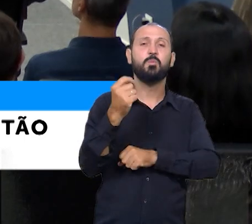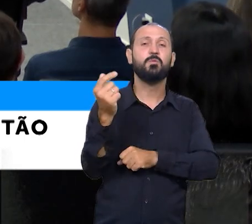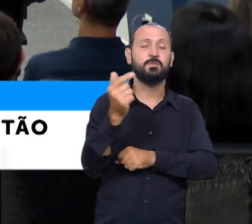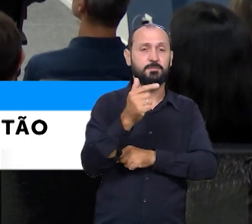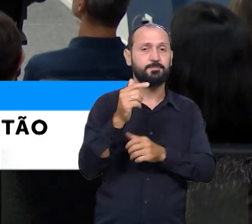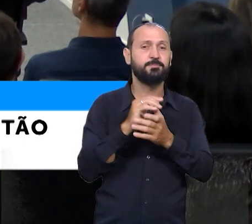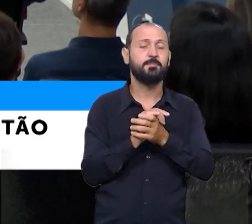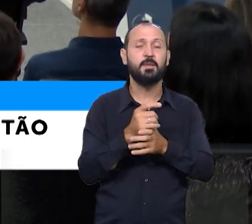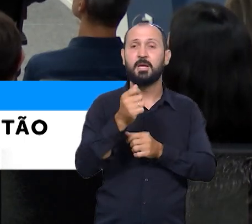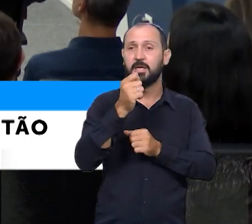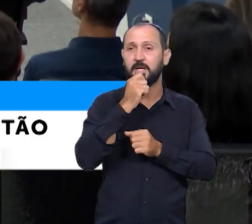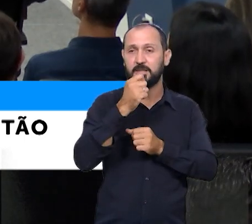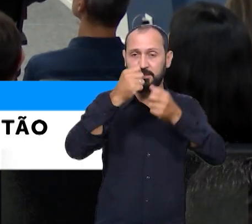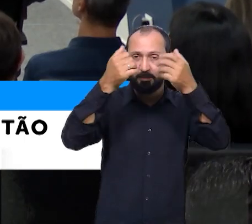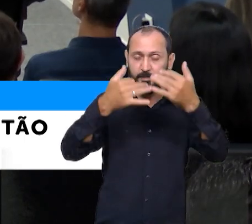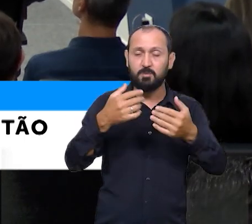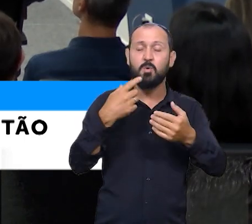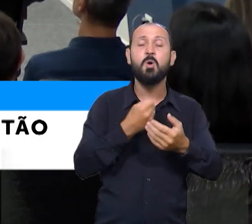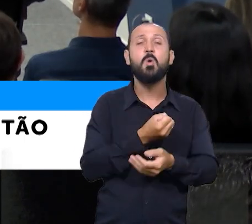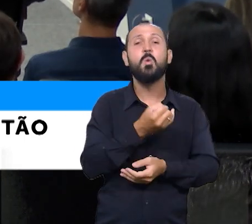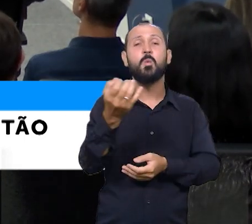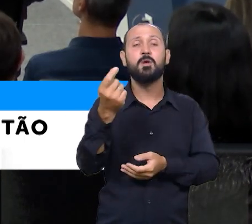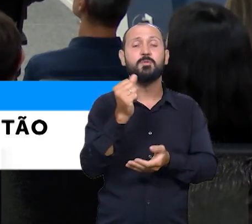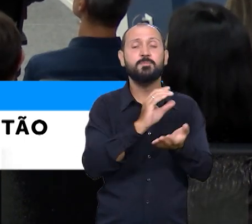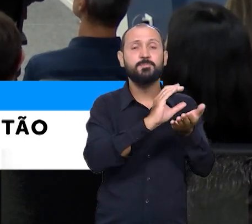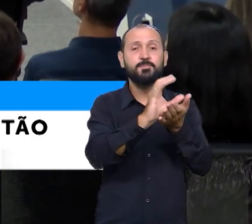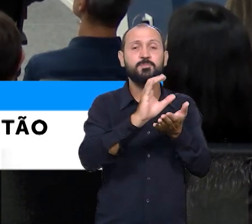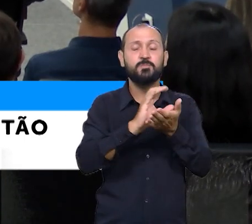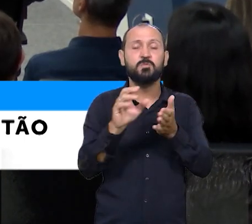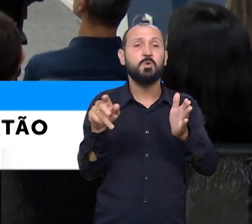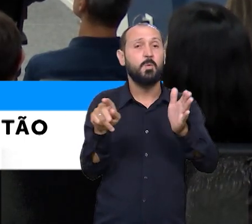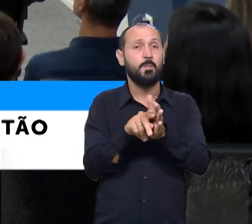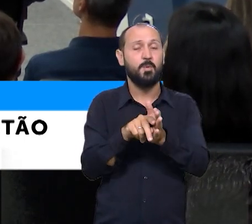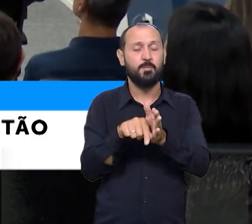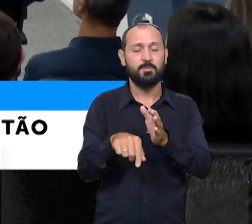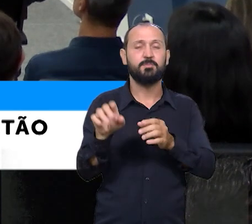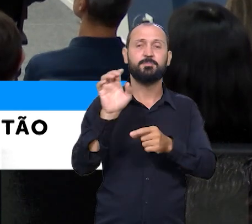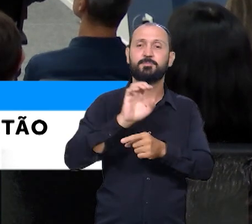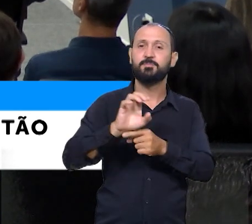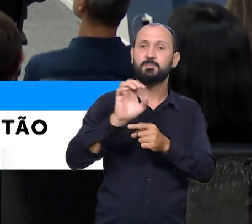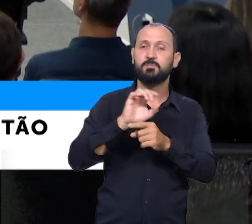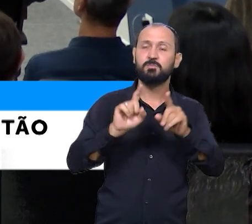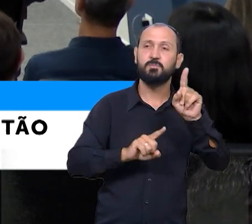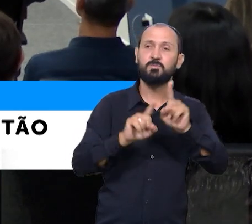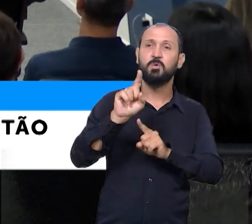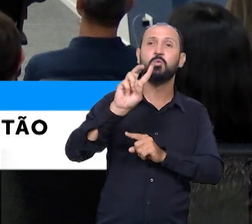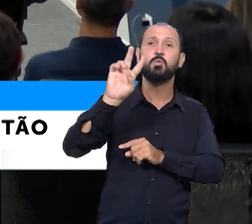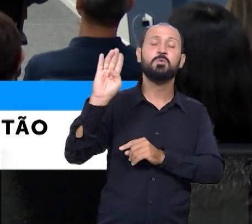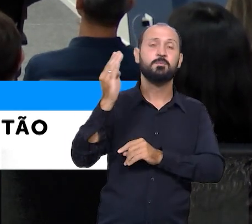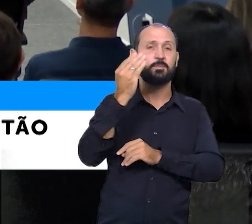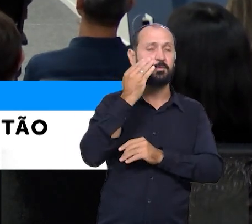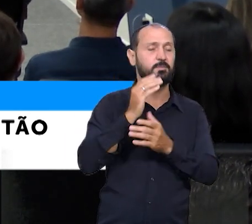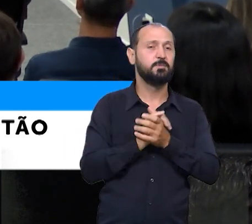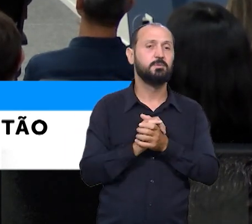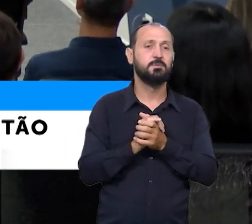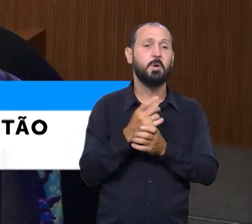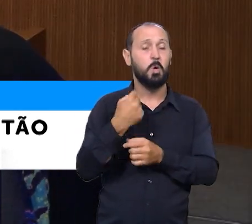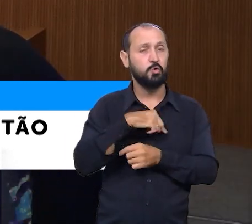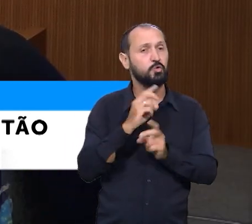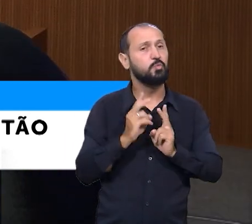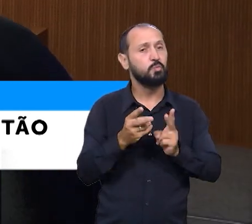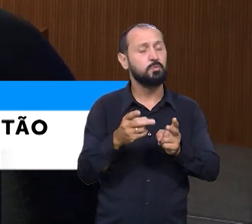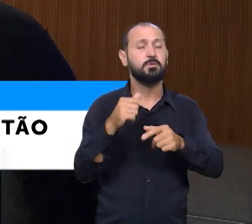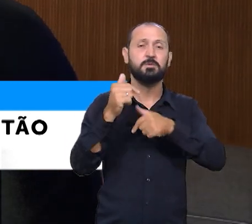de 2022. Ela ainda ressaltou o volume de investimentos com recursos próprios do Estado, que superou 2 bilhões de reais.